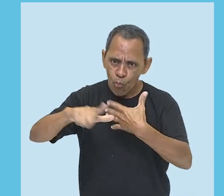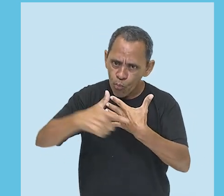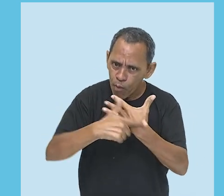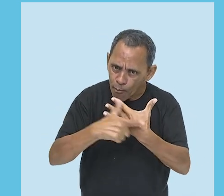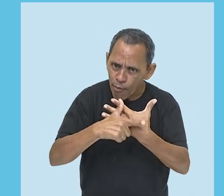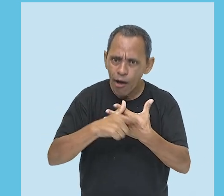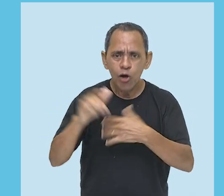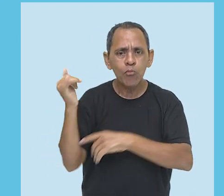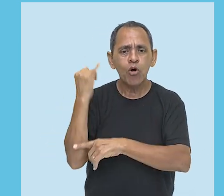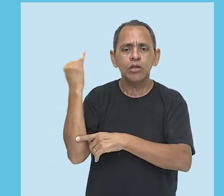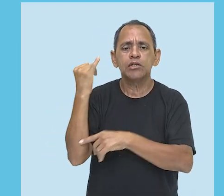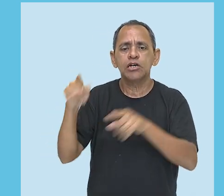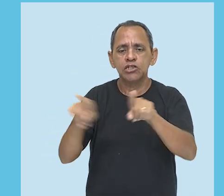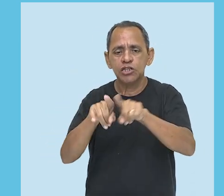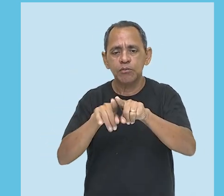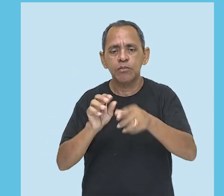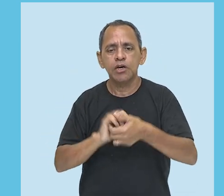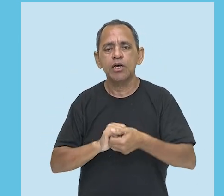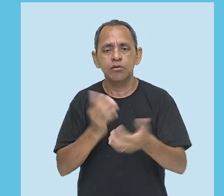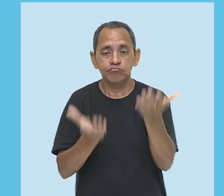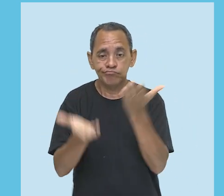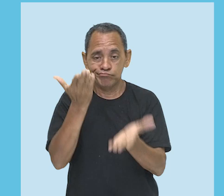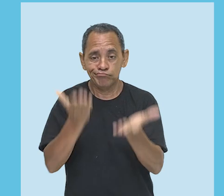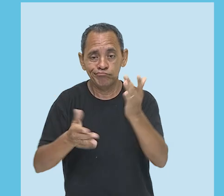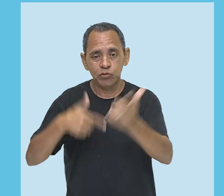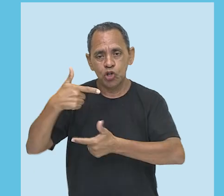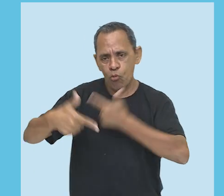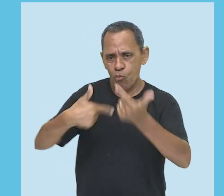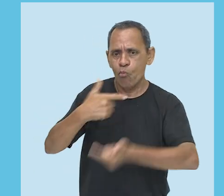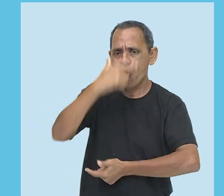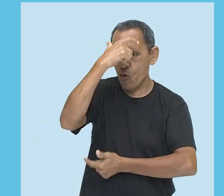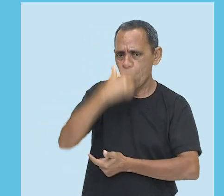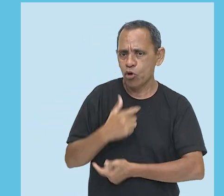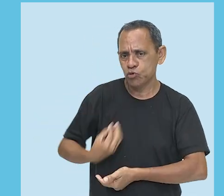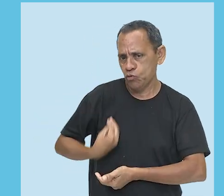maior ênfase no equilíbrio entre trabalho e vida pessoal.